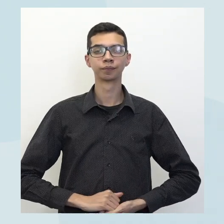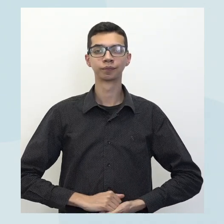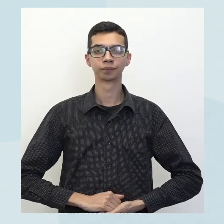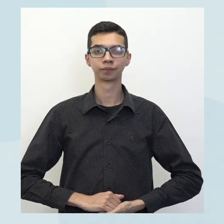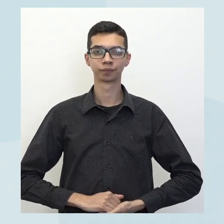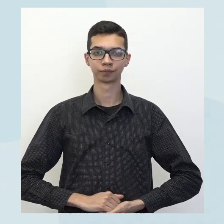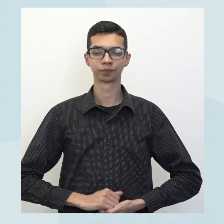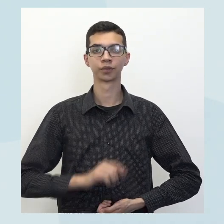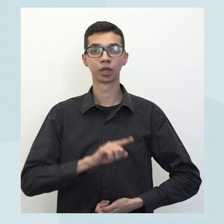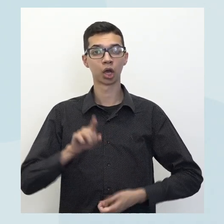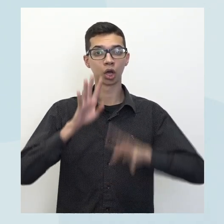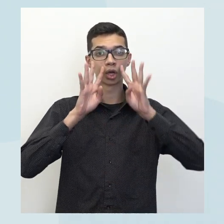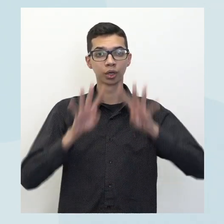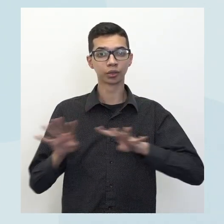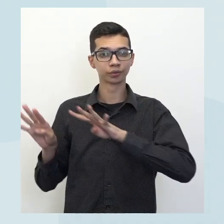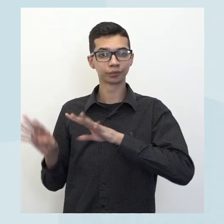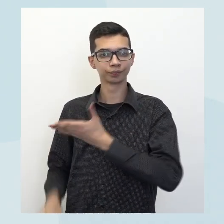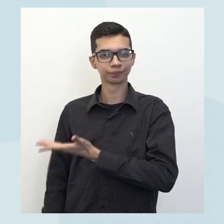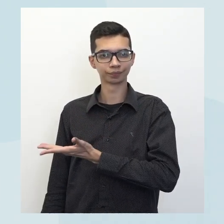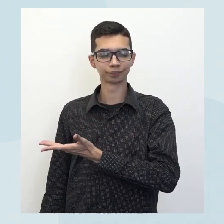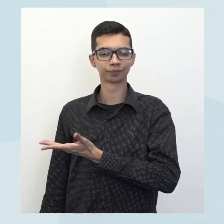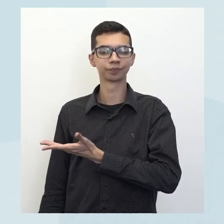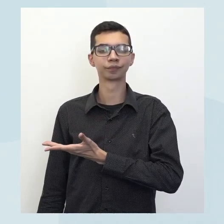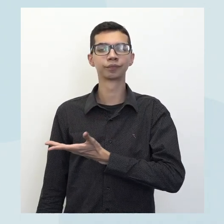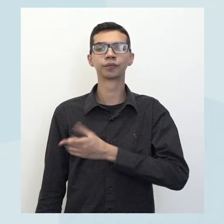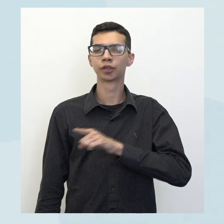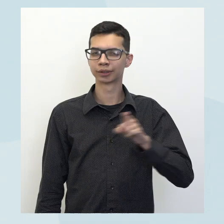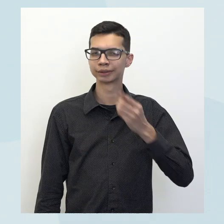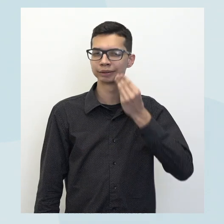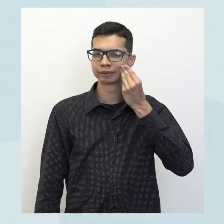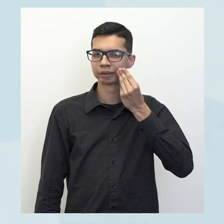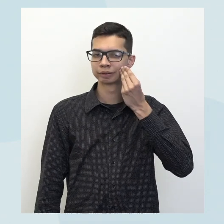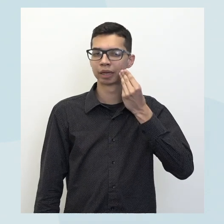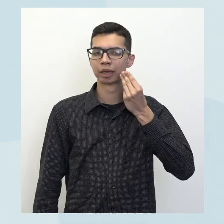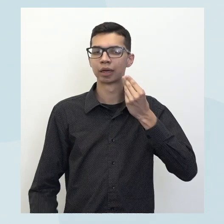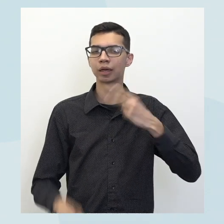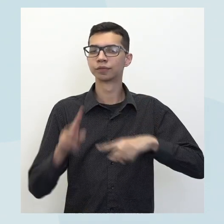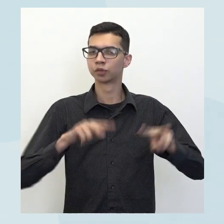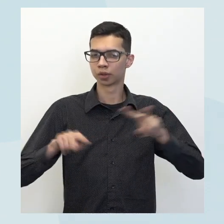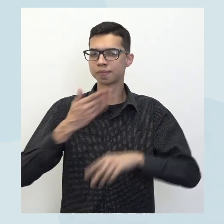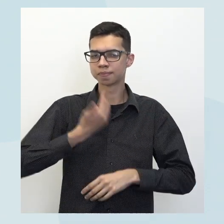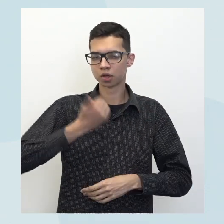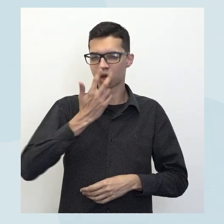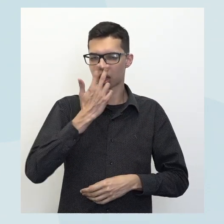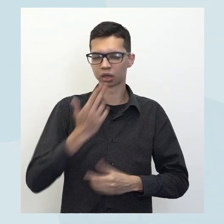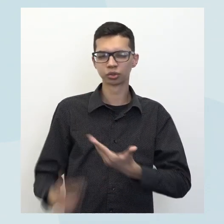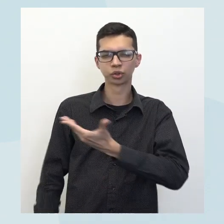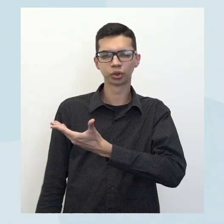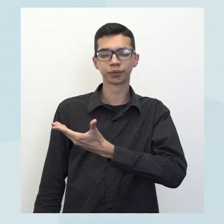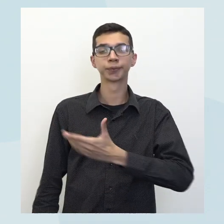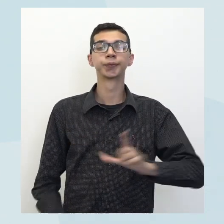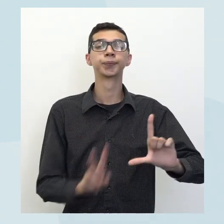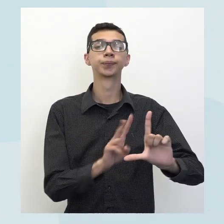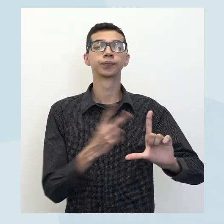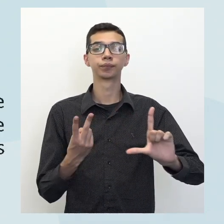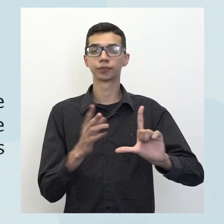Olha lá, ó. Que nem eu coloquei para vocês, se quiserem printar, ficar melhor para vocês, né? Então, passa mais um, por